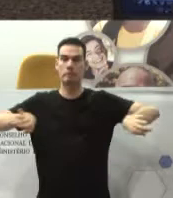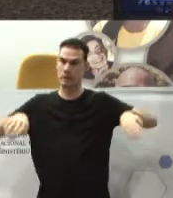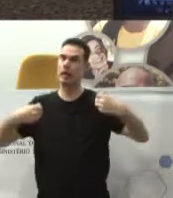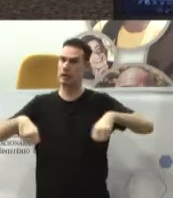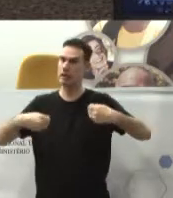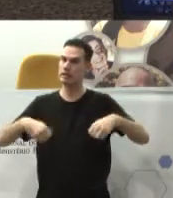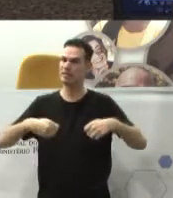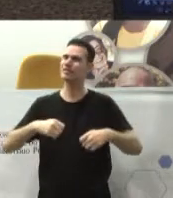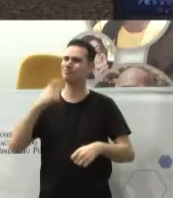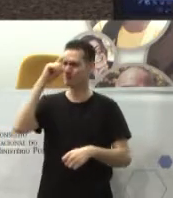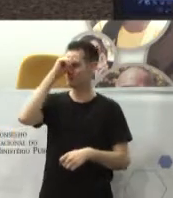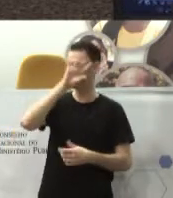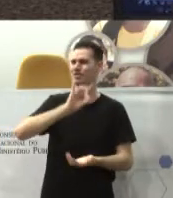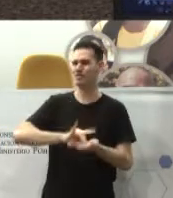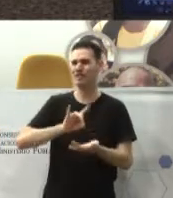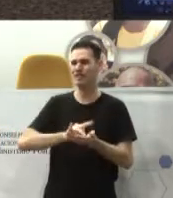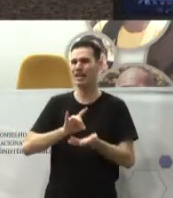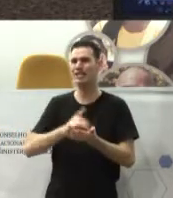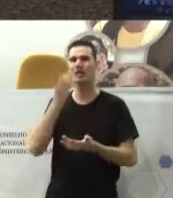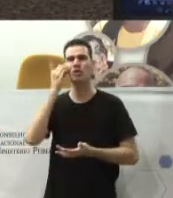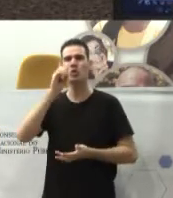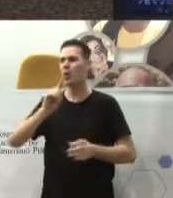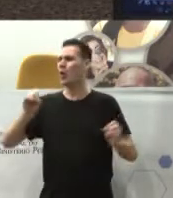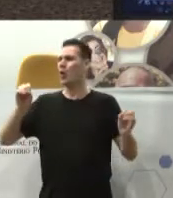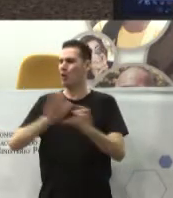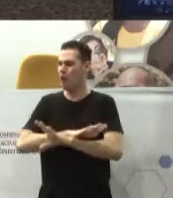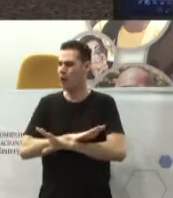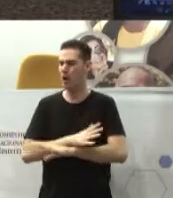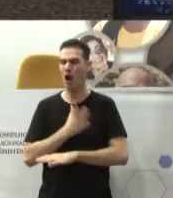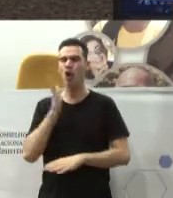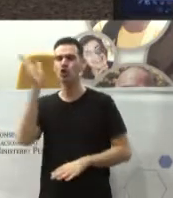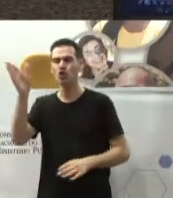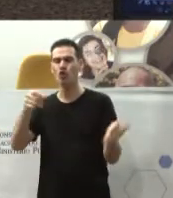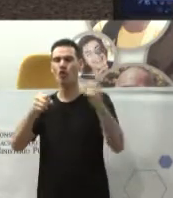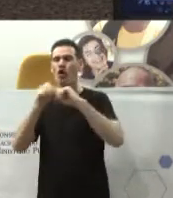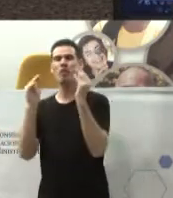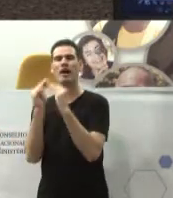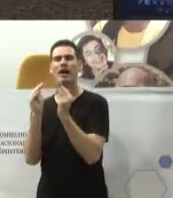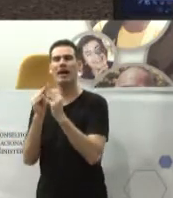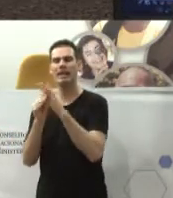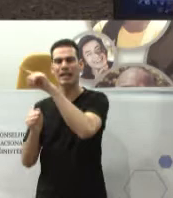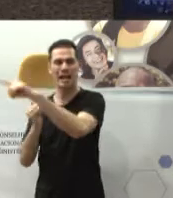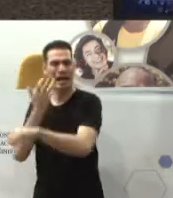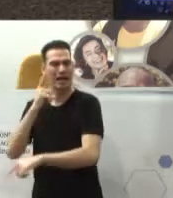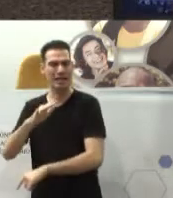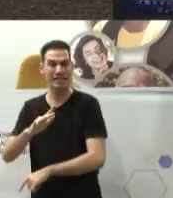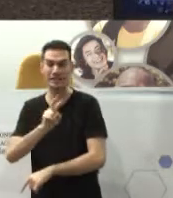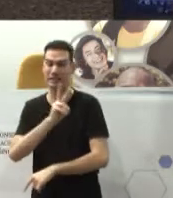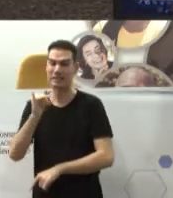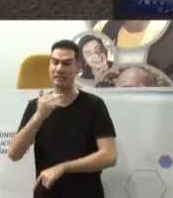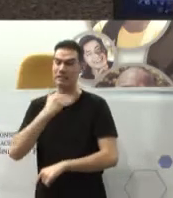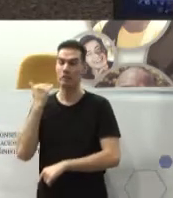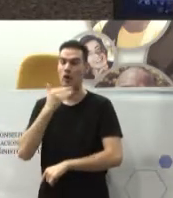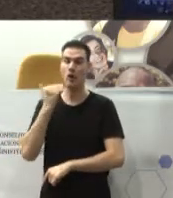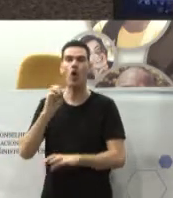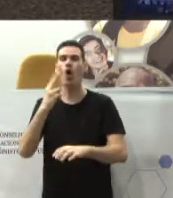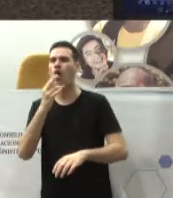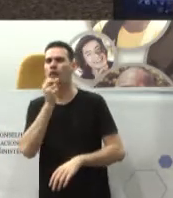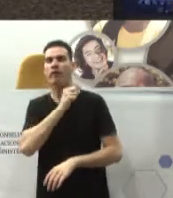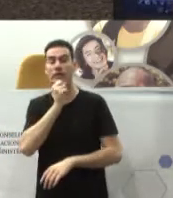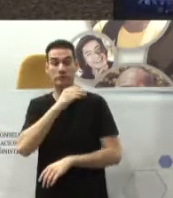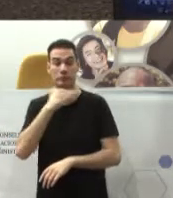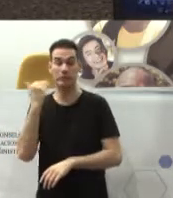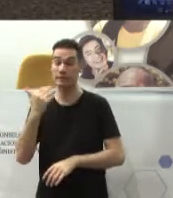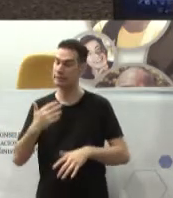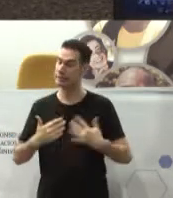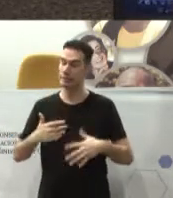difícil para o magistrado chegar no final do dia, achar, eu vou para casa hoje e a criancinha vai morrer, o velhinho vai morrer.